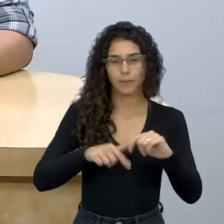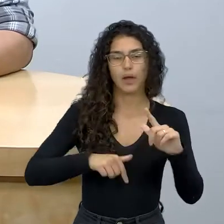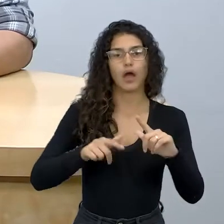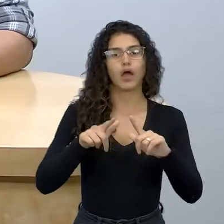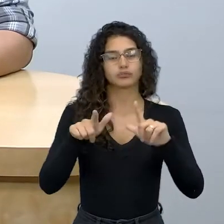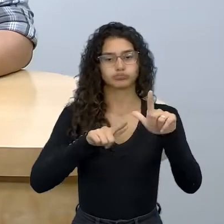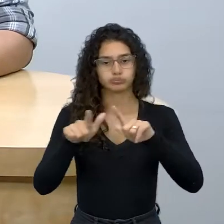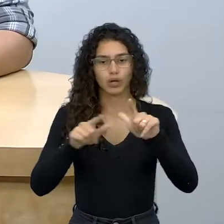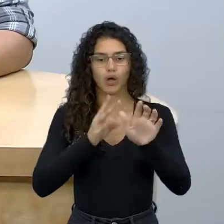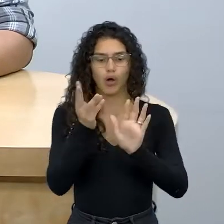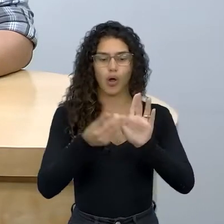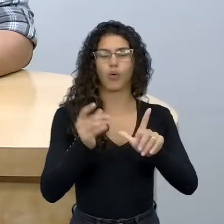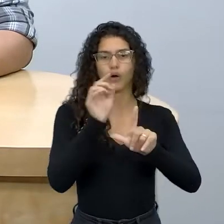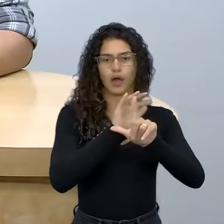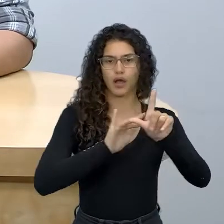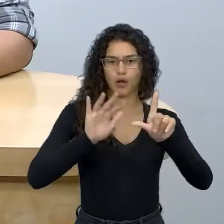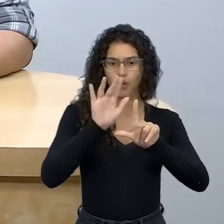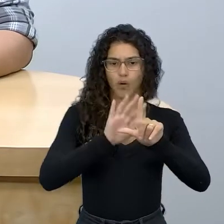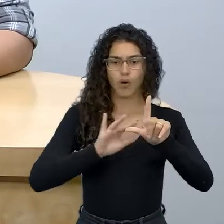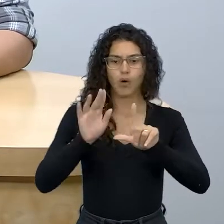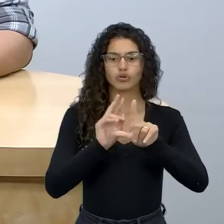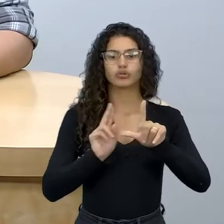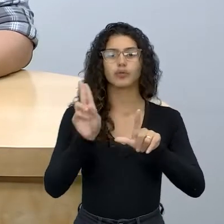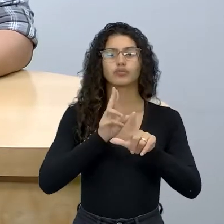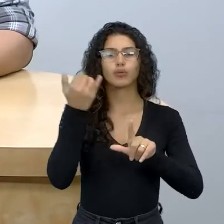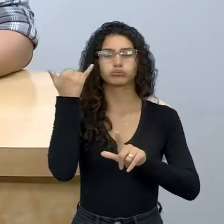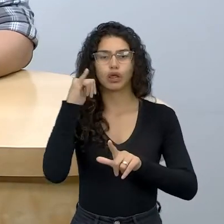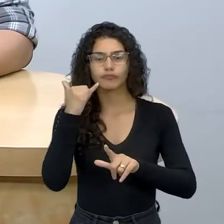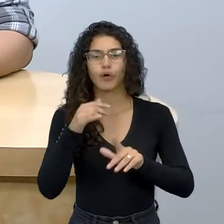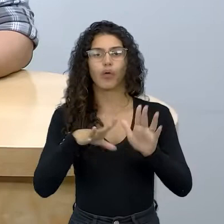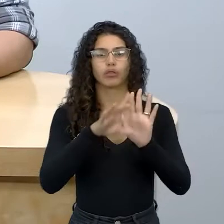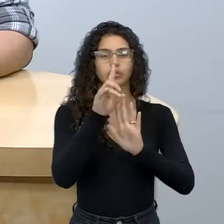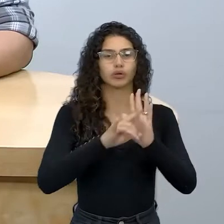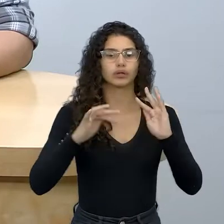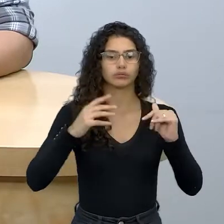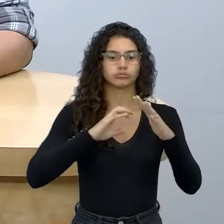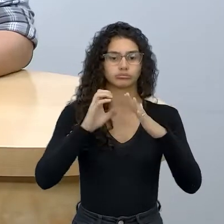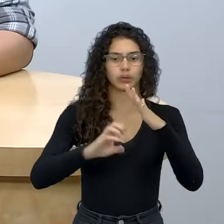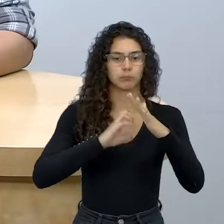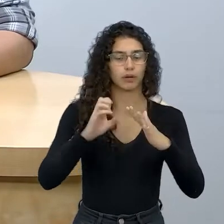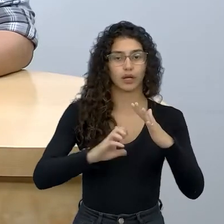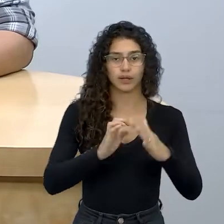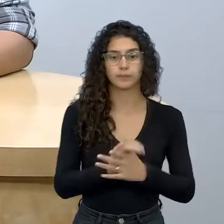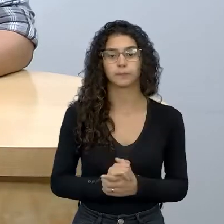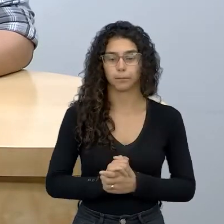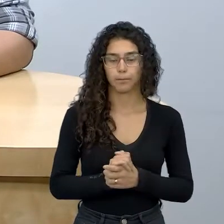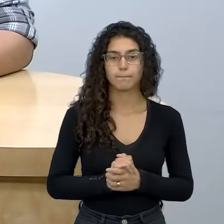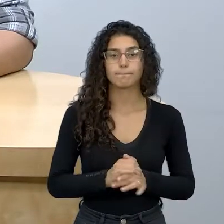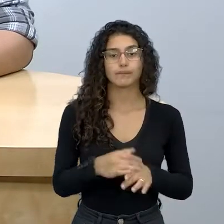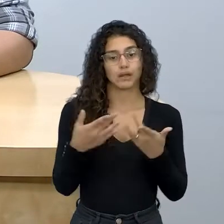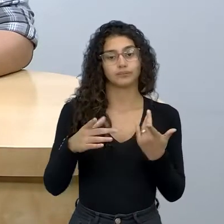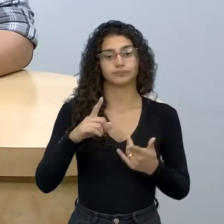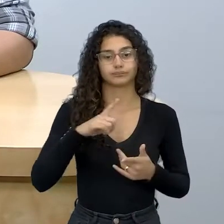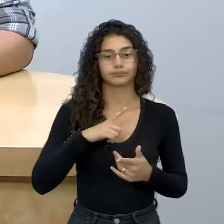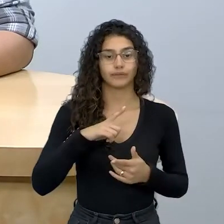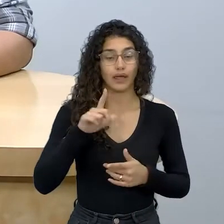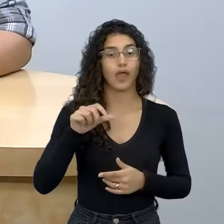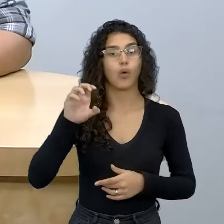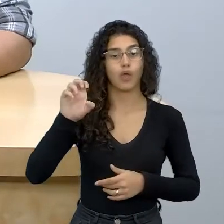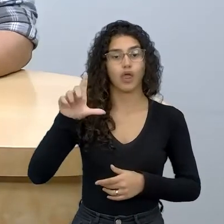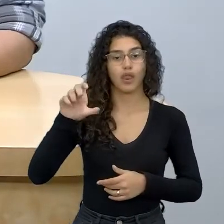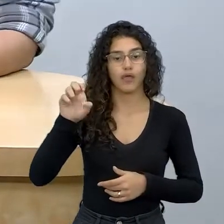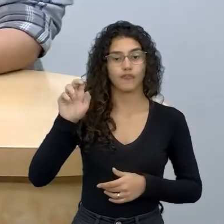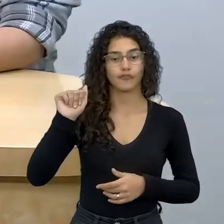E coloca lá o QR Code para pegar o telefone, os dados da empresa, tudo tal. Isso aí é o elevator pitch.